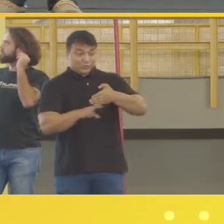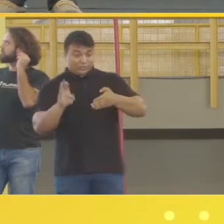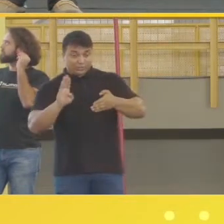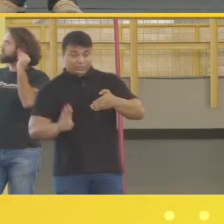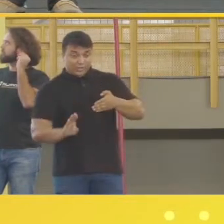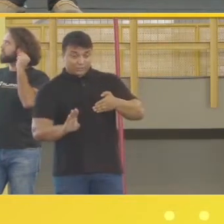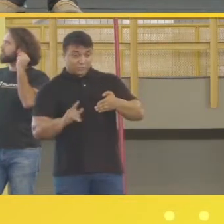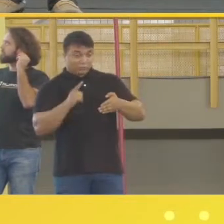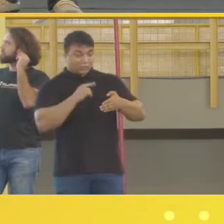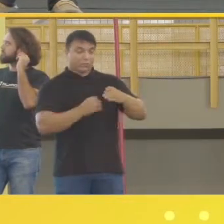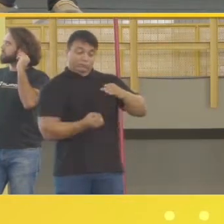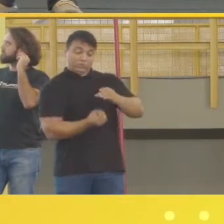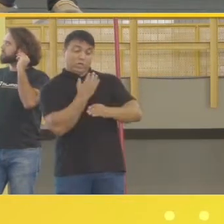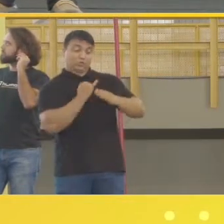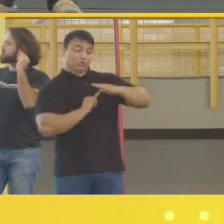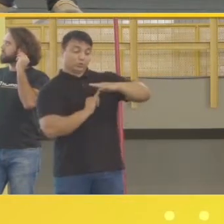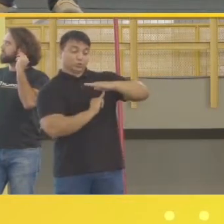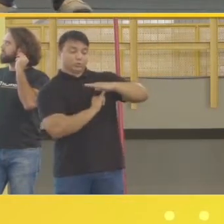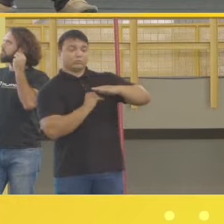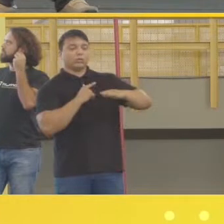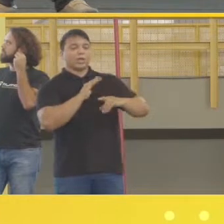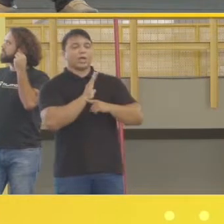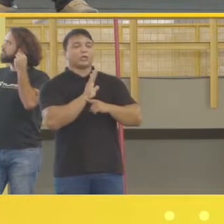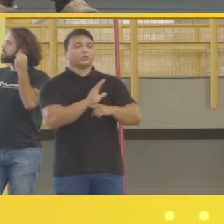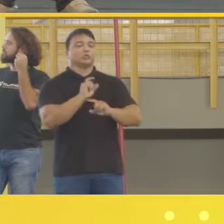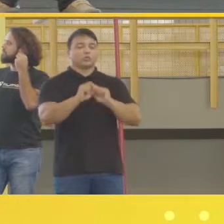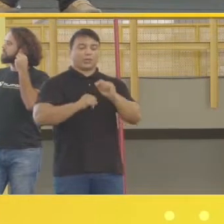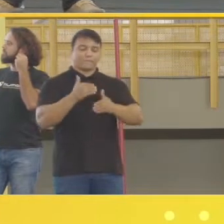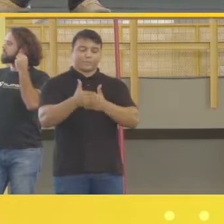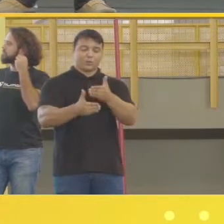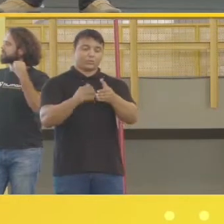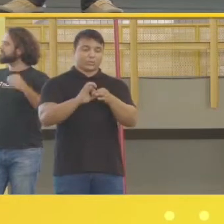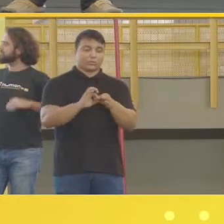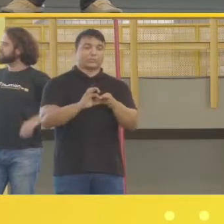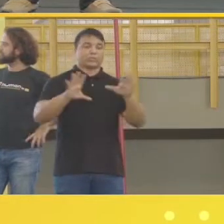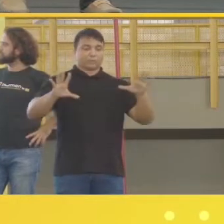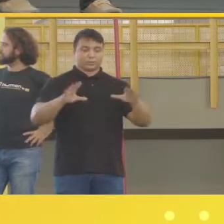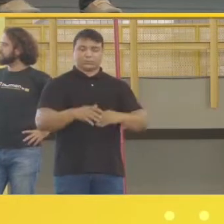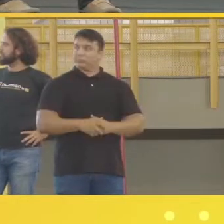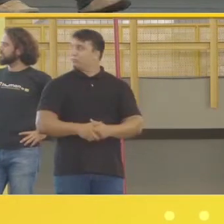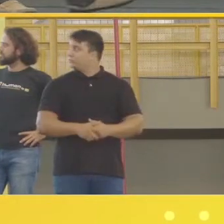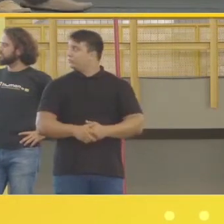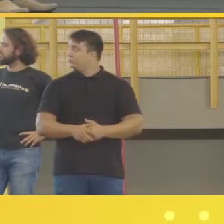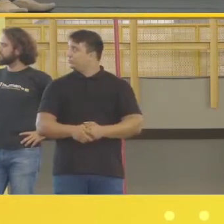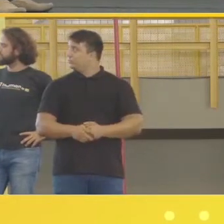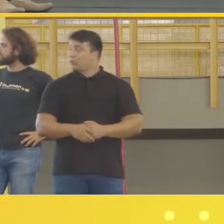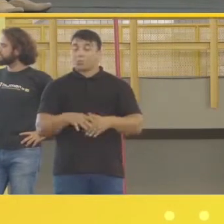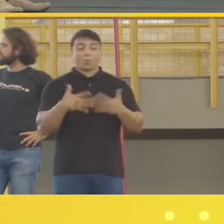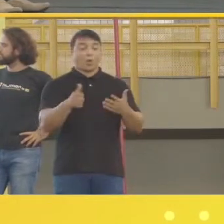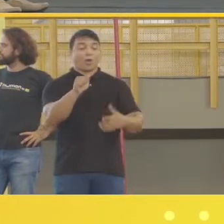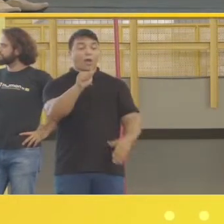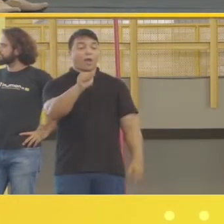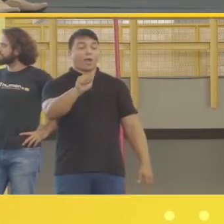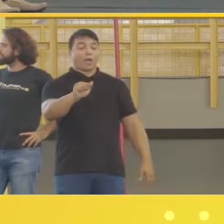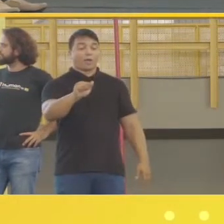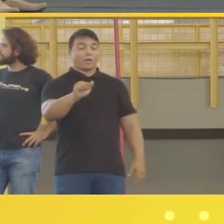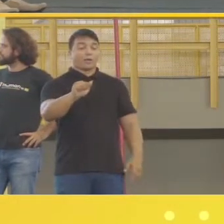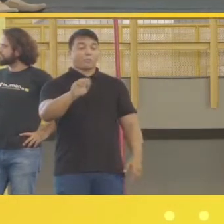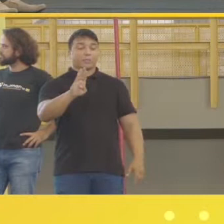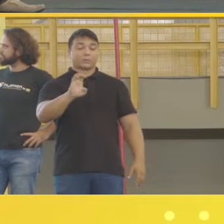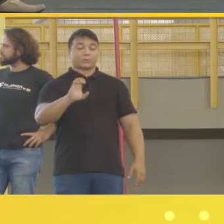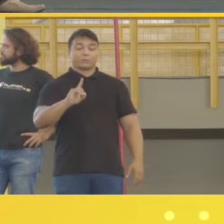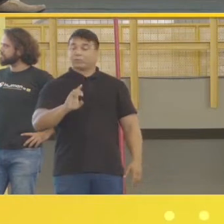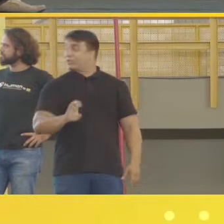dessas instituições vão contribuir para o nosso processo de independência. Qual dos itens